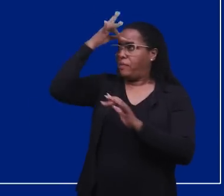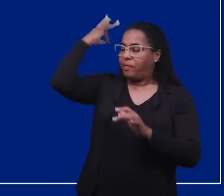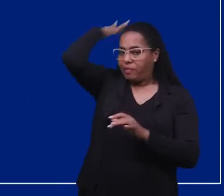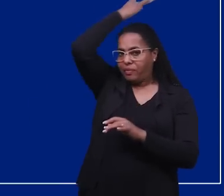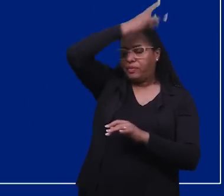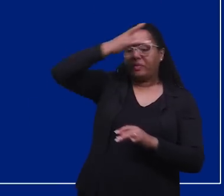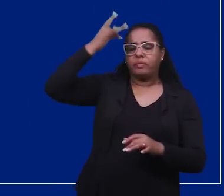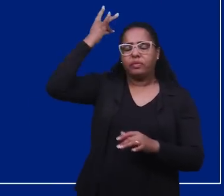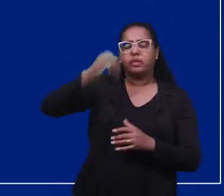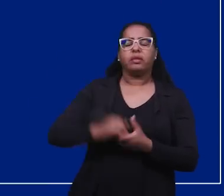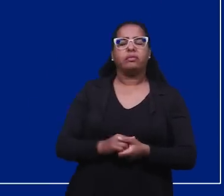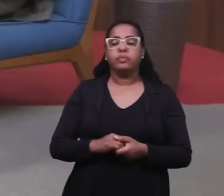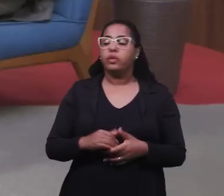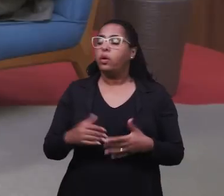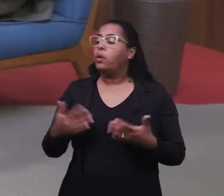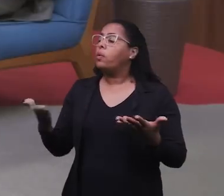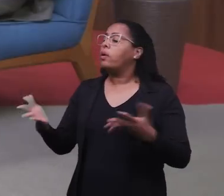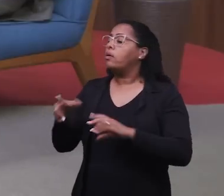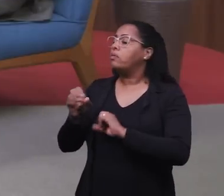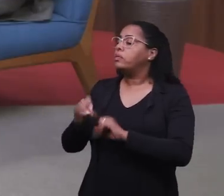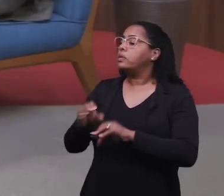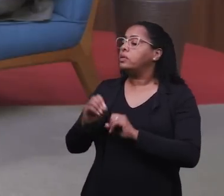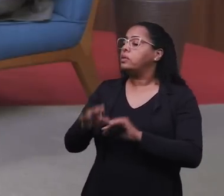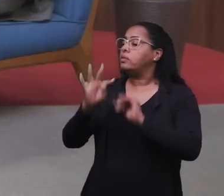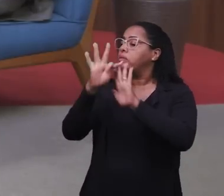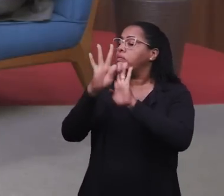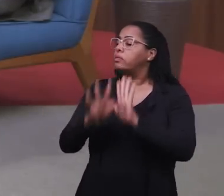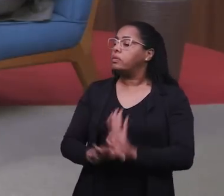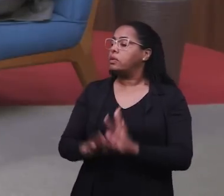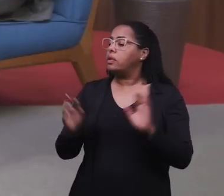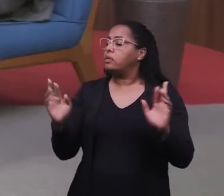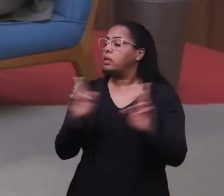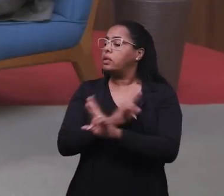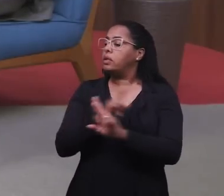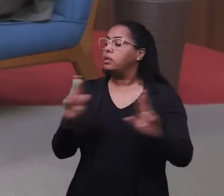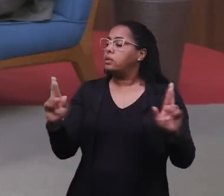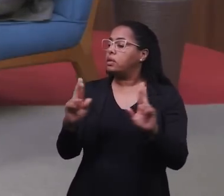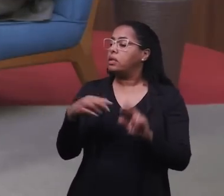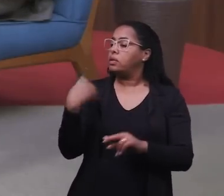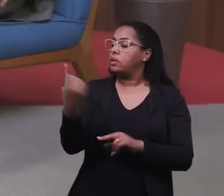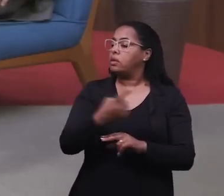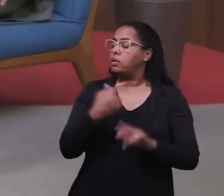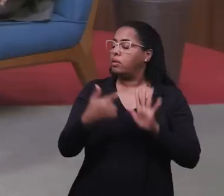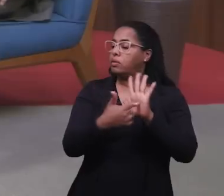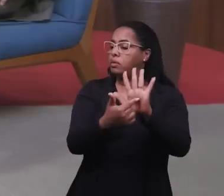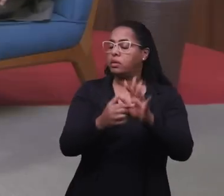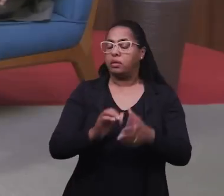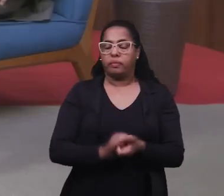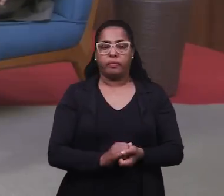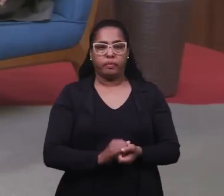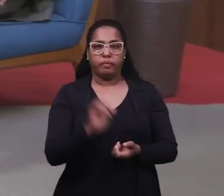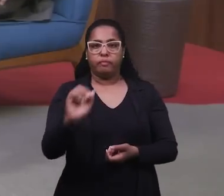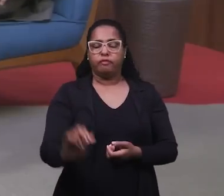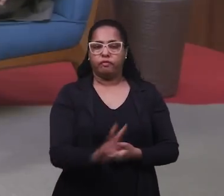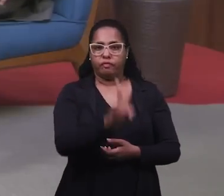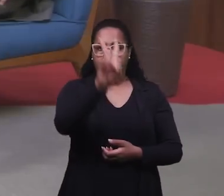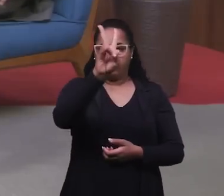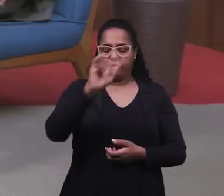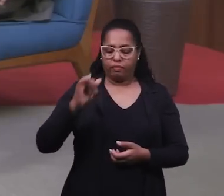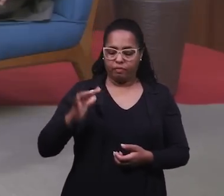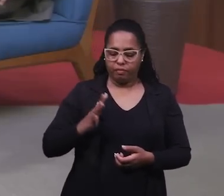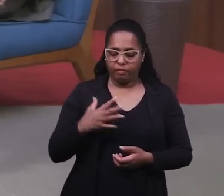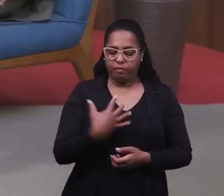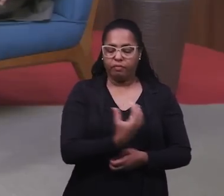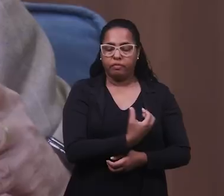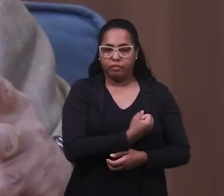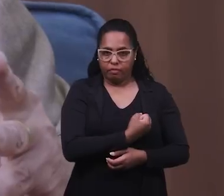Santo. Que abordagem que vocês podem fazer desse texto associado a isso que nós estamos falando? Os